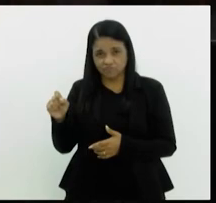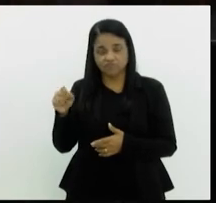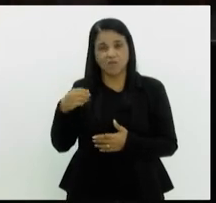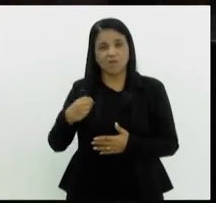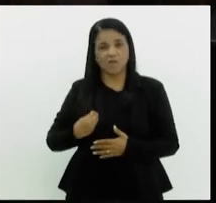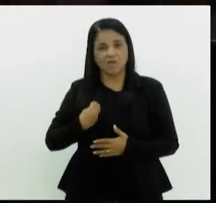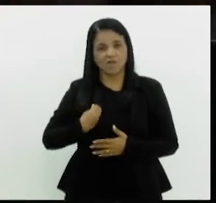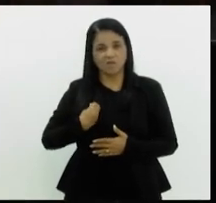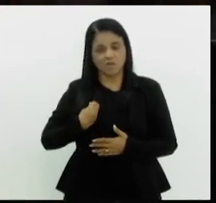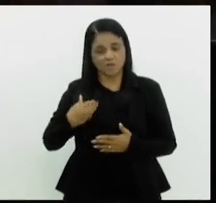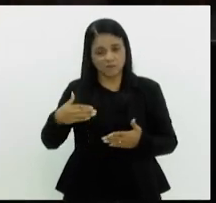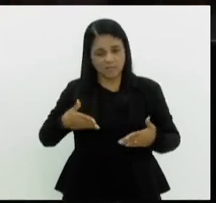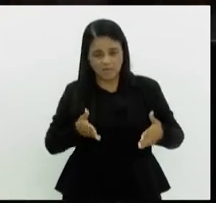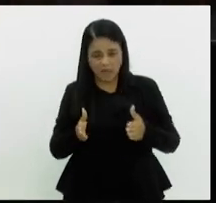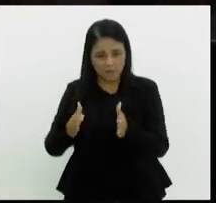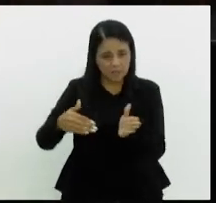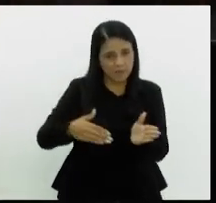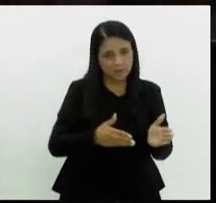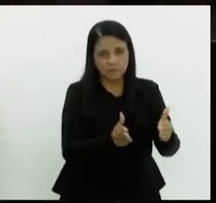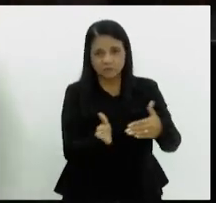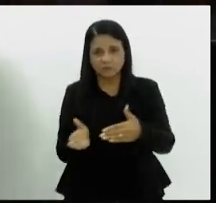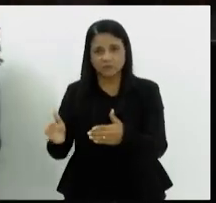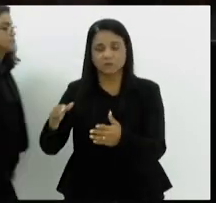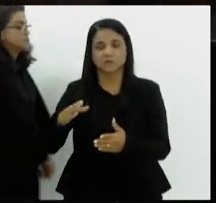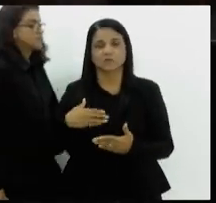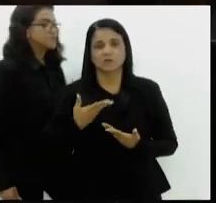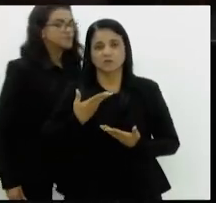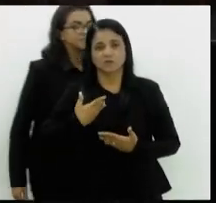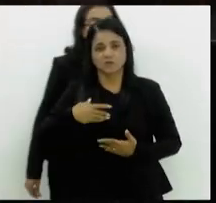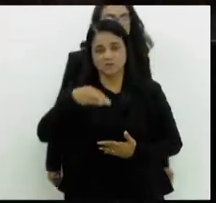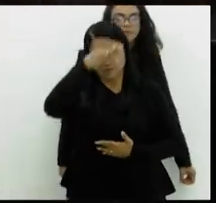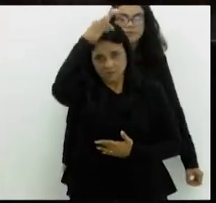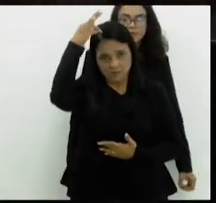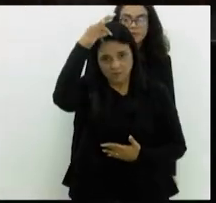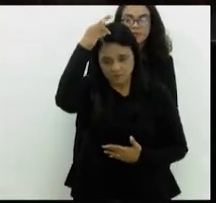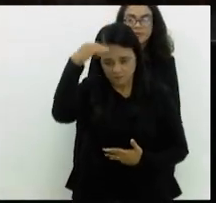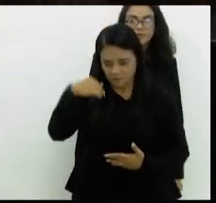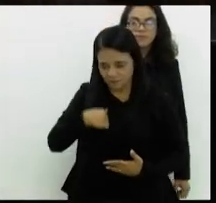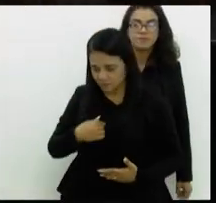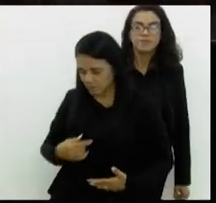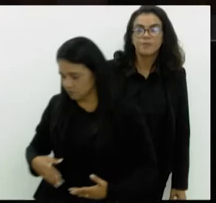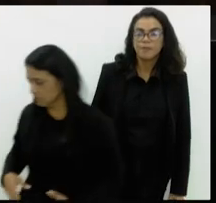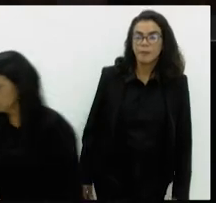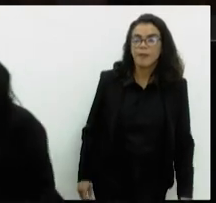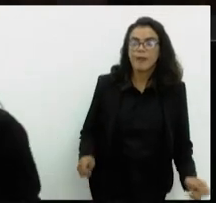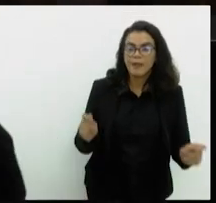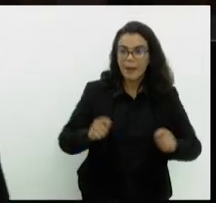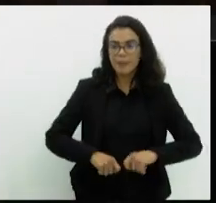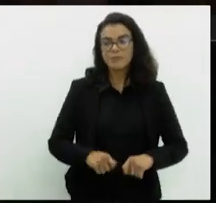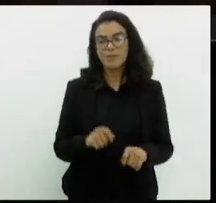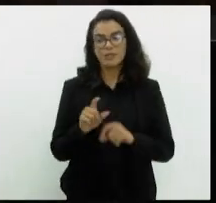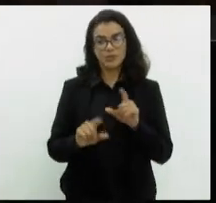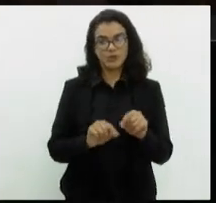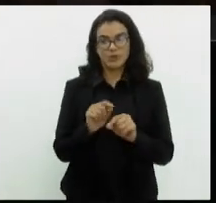encruzilhadas, que nosso ori nos dá a possibilidade de escolher caminhos.